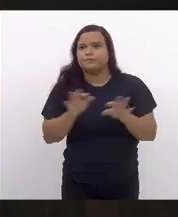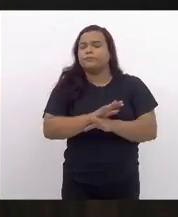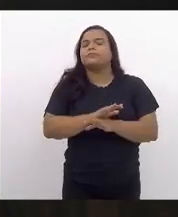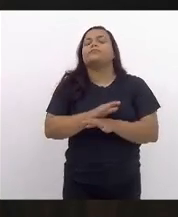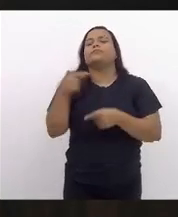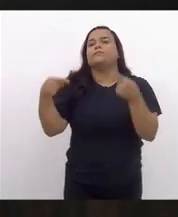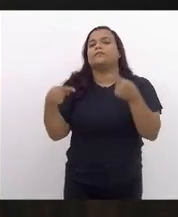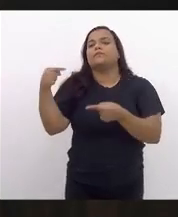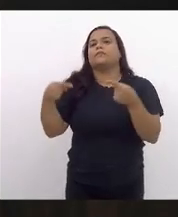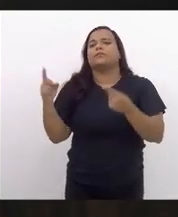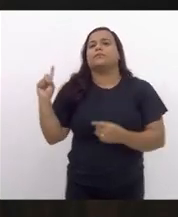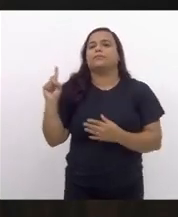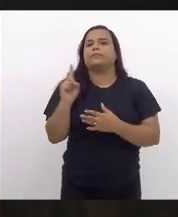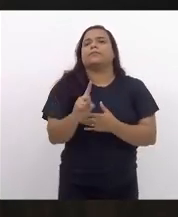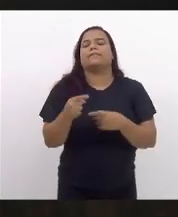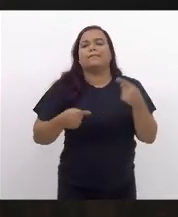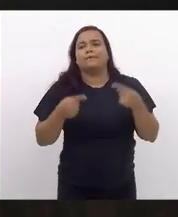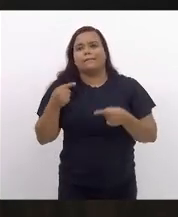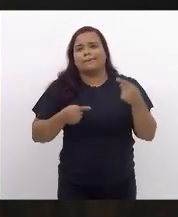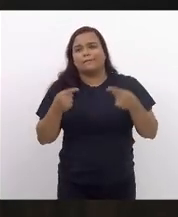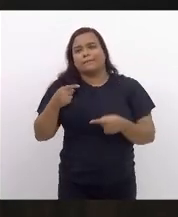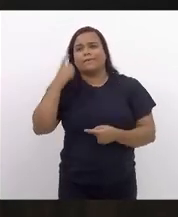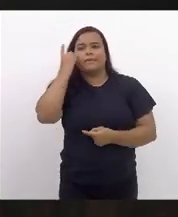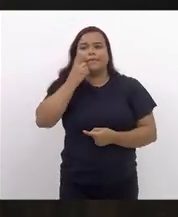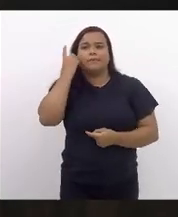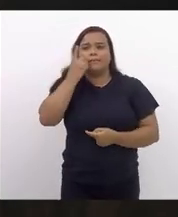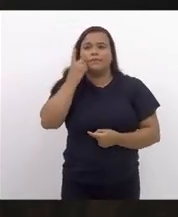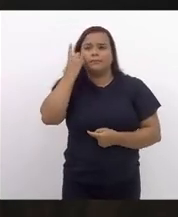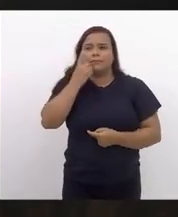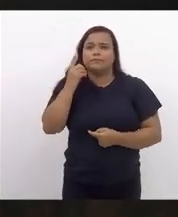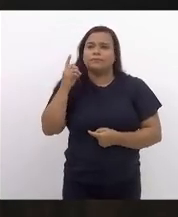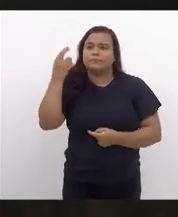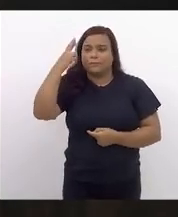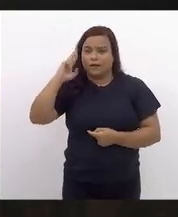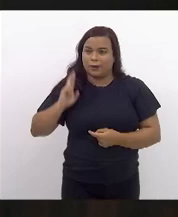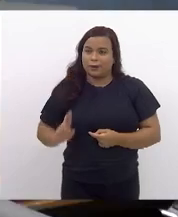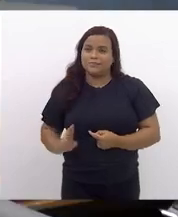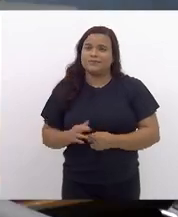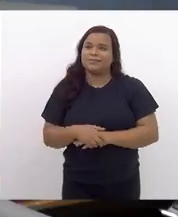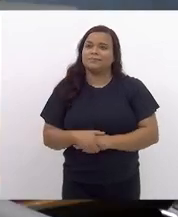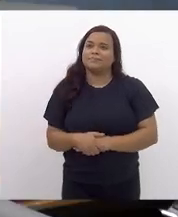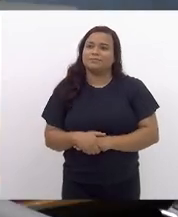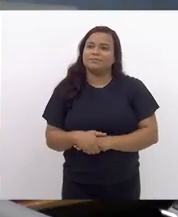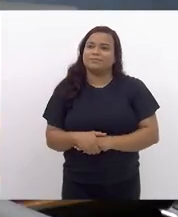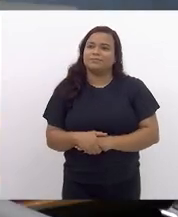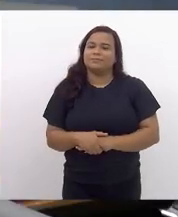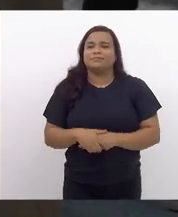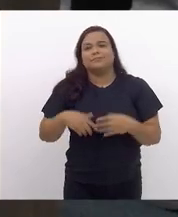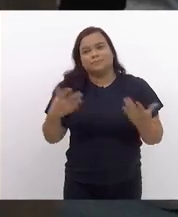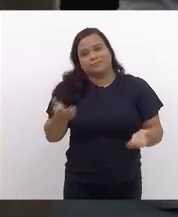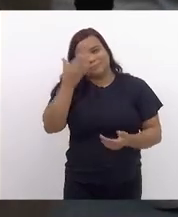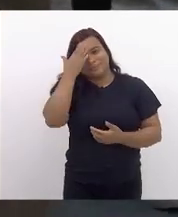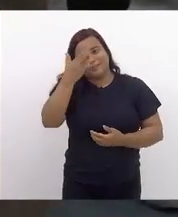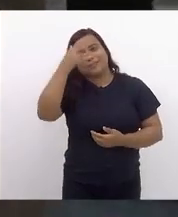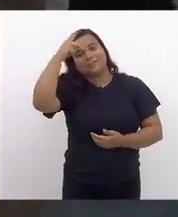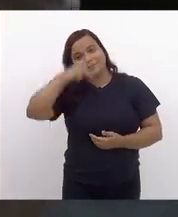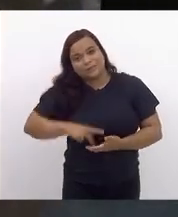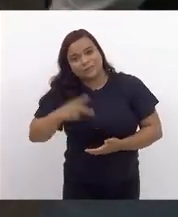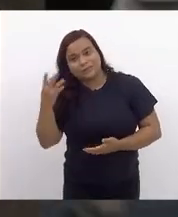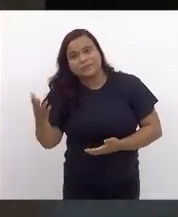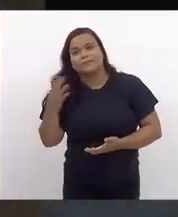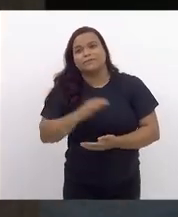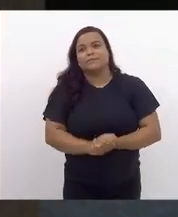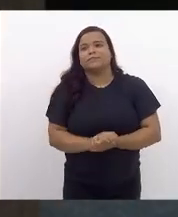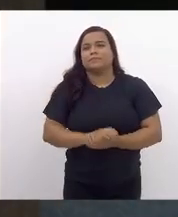para discutir a deputada Renata Souza. Muito obrigada, senhora presidenta.